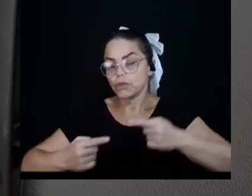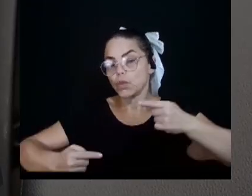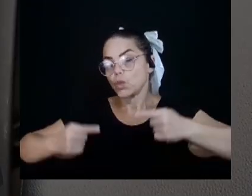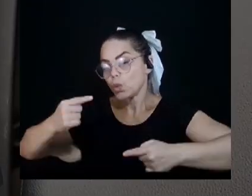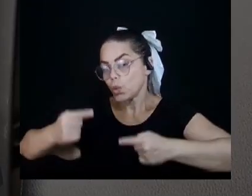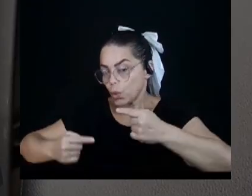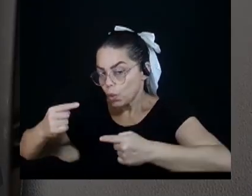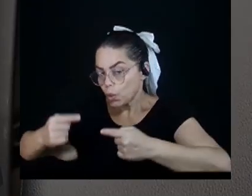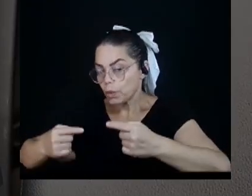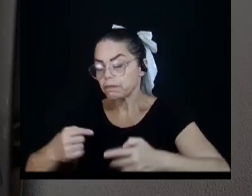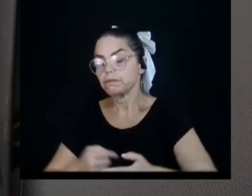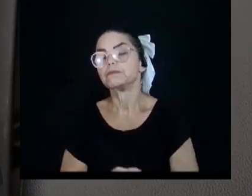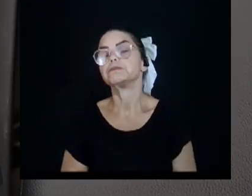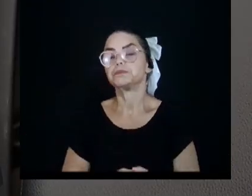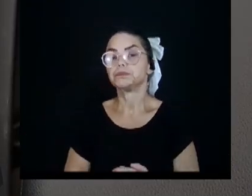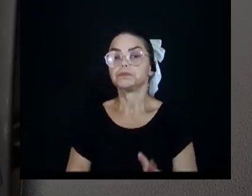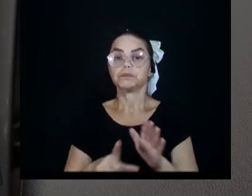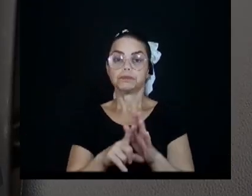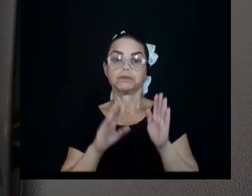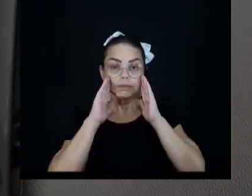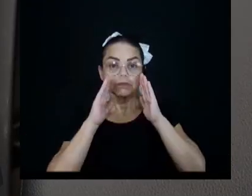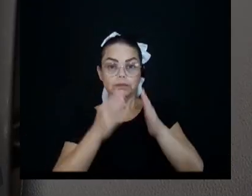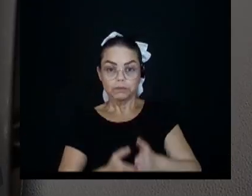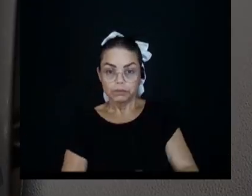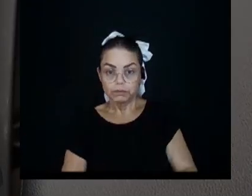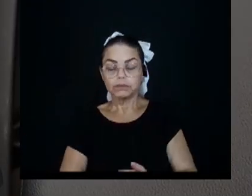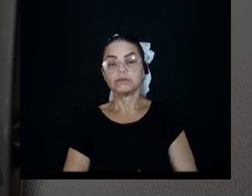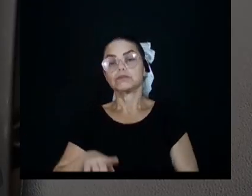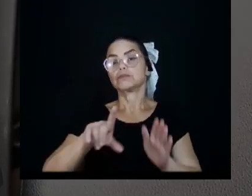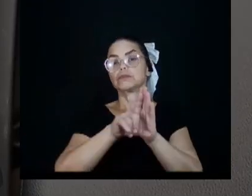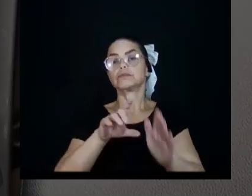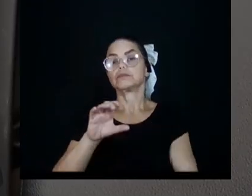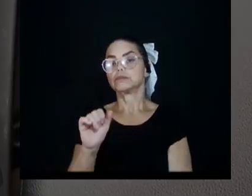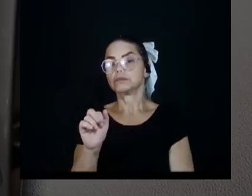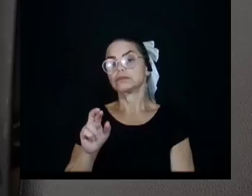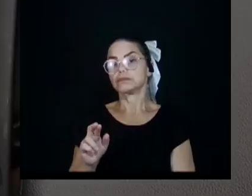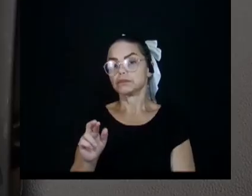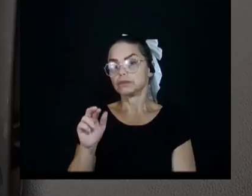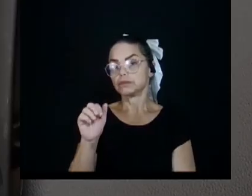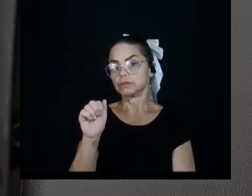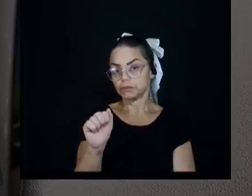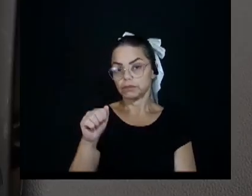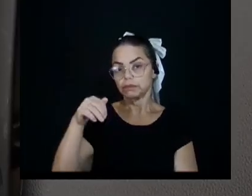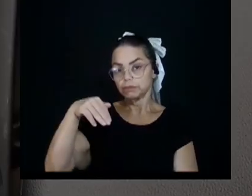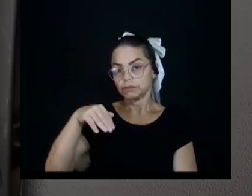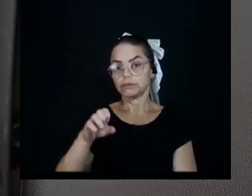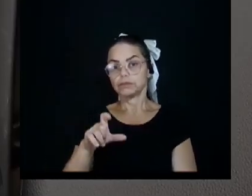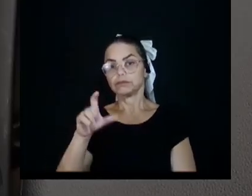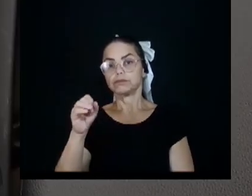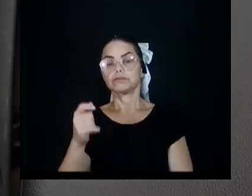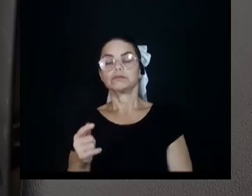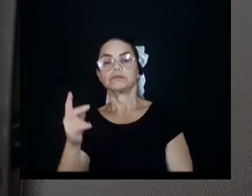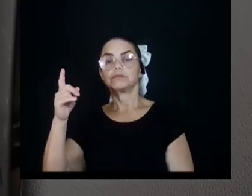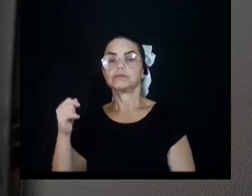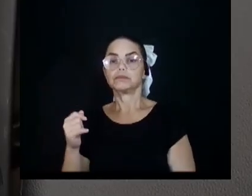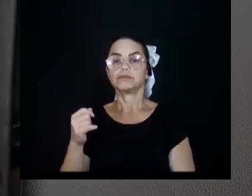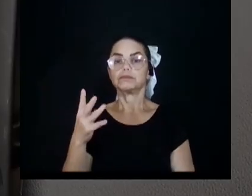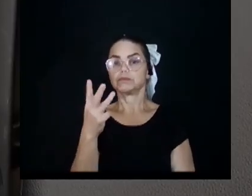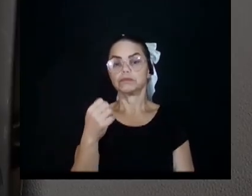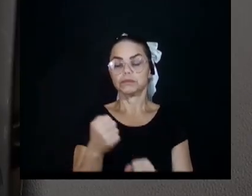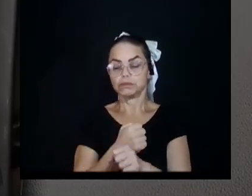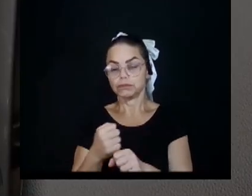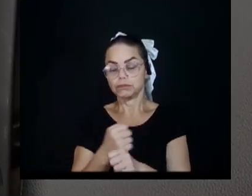lei em específico, que a gente chamou de Lei Caramelo, é uma lei que eu trabalho aqui nessa casa há mais de 3 anos. Sim. Né? Foi um